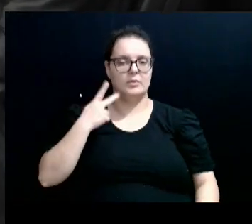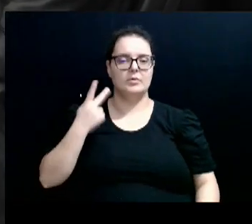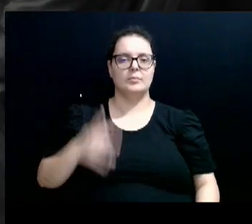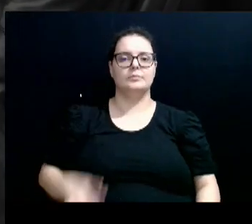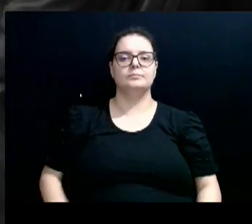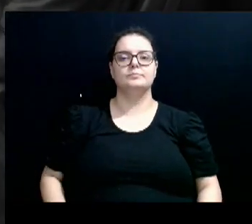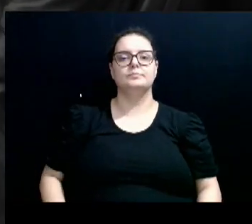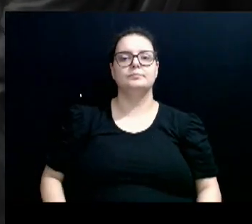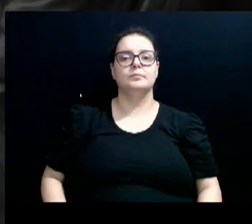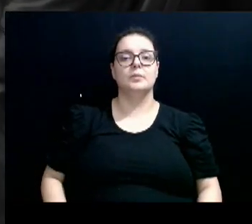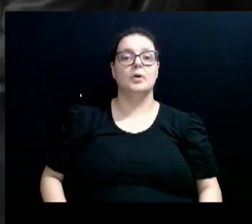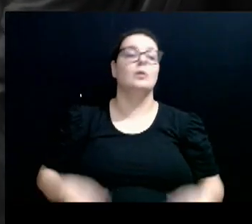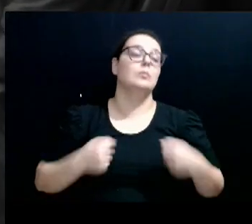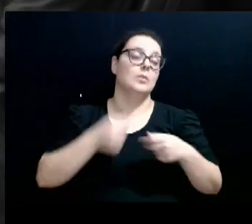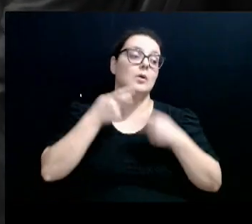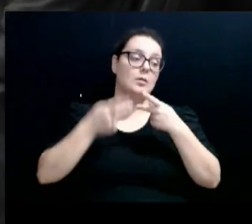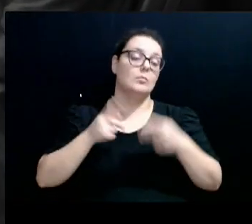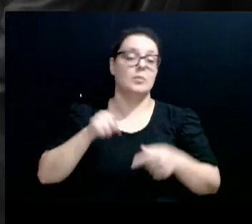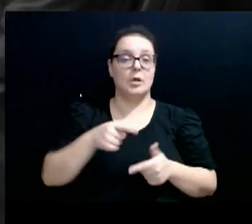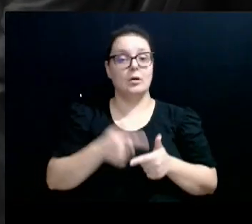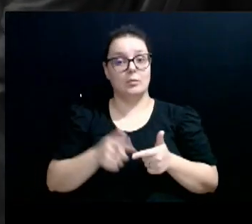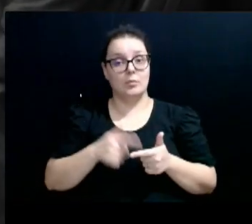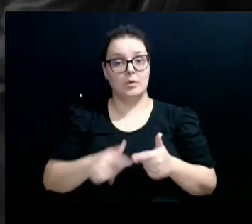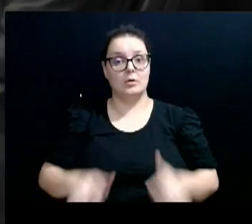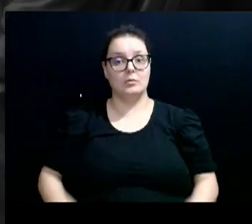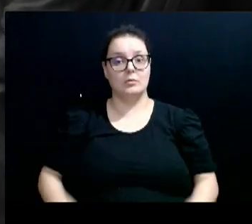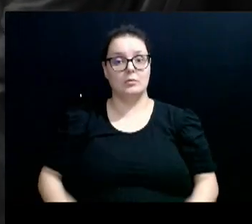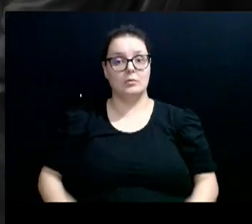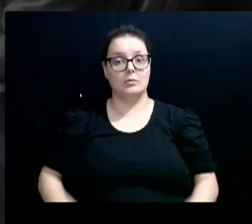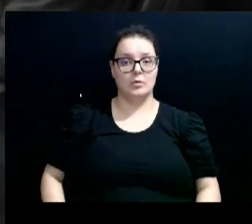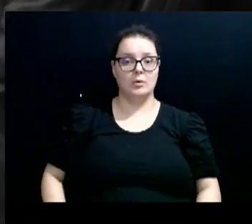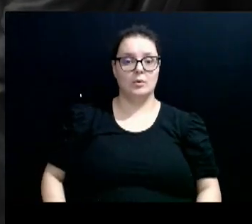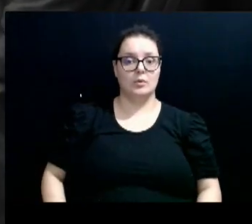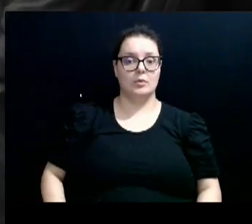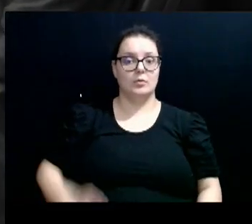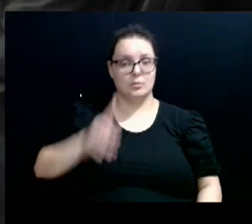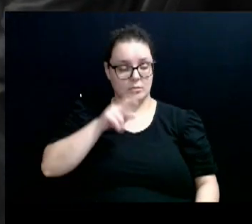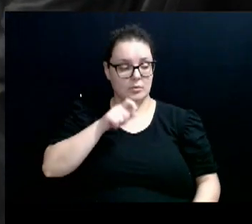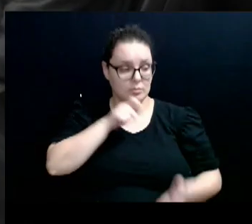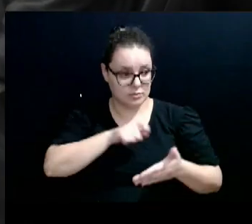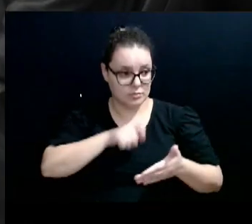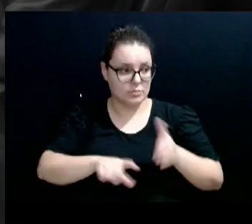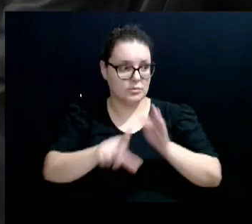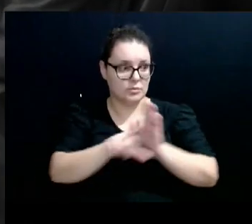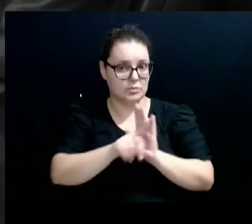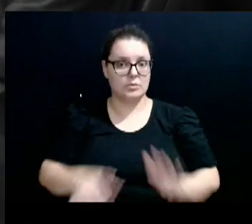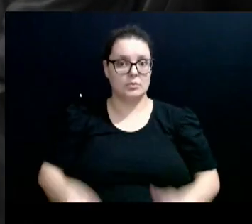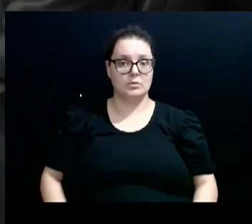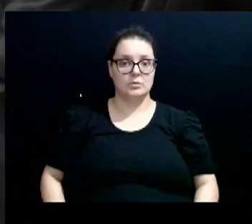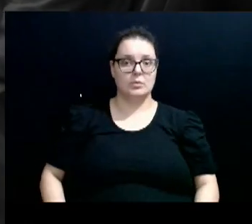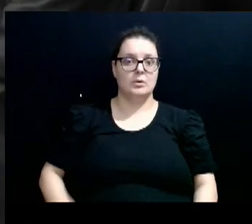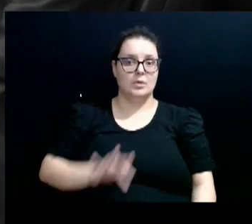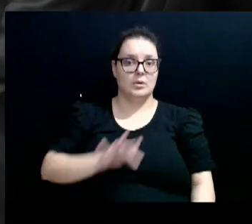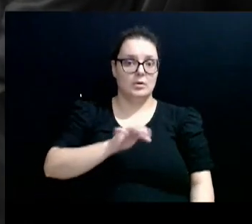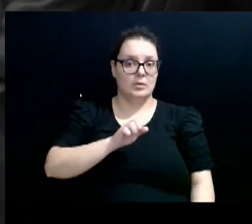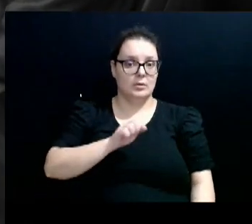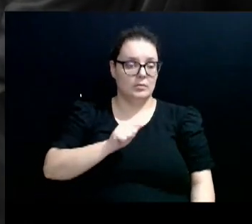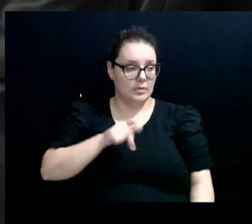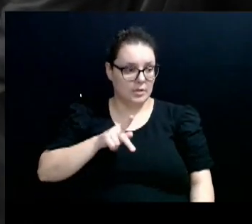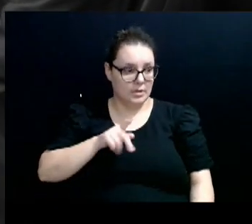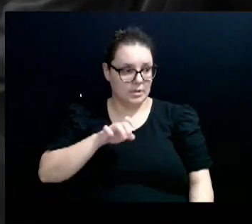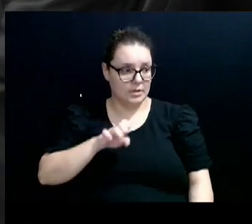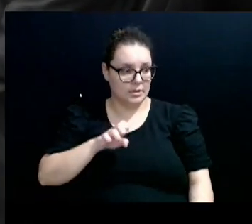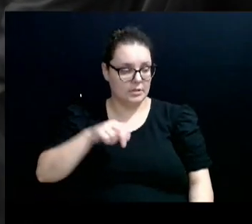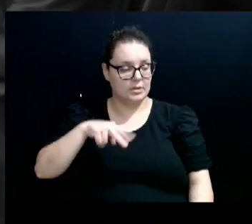isso é um problema ainda. O senhor é autor de uma lei aqui sobre a questão das fake news, inclusive. Foi tudo o que aconteceu